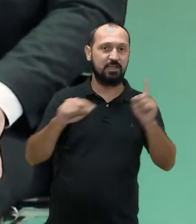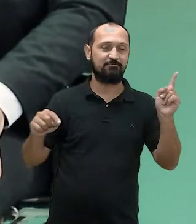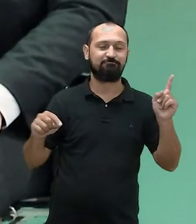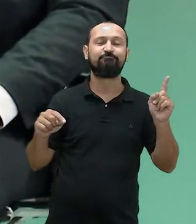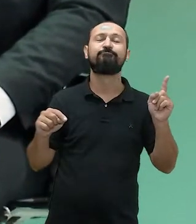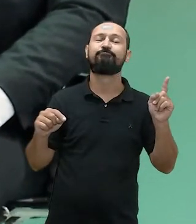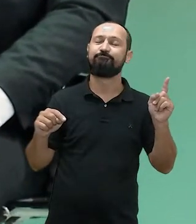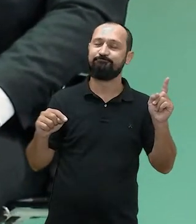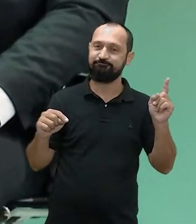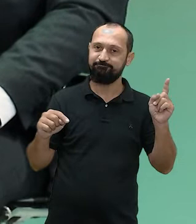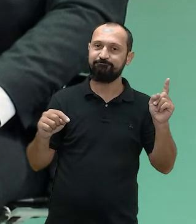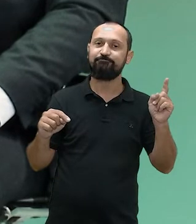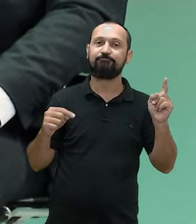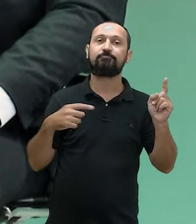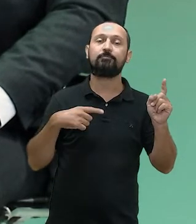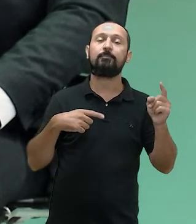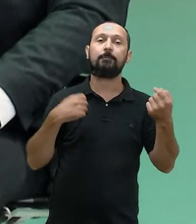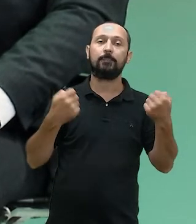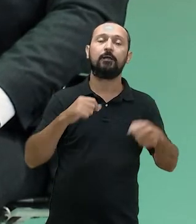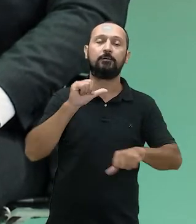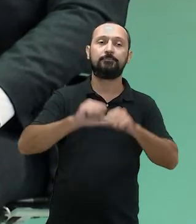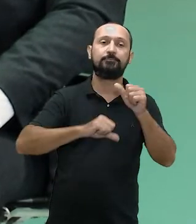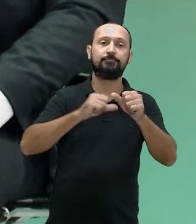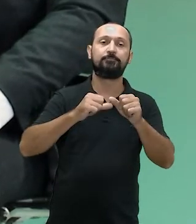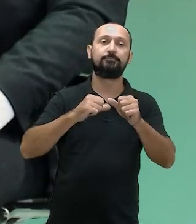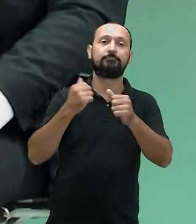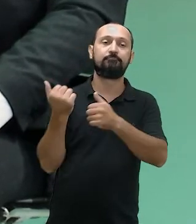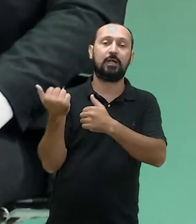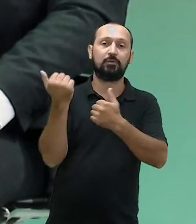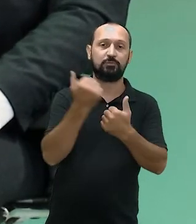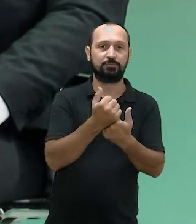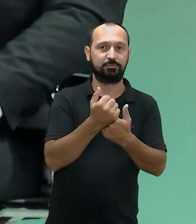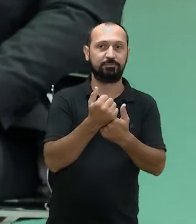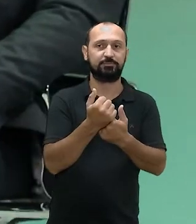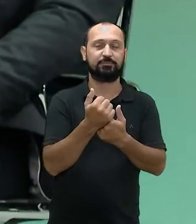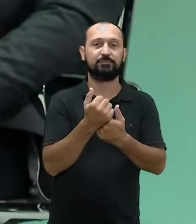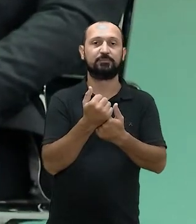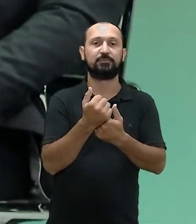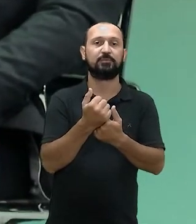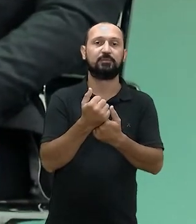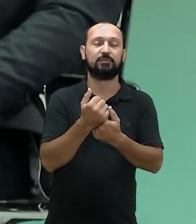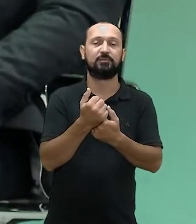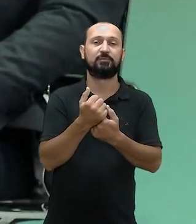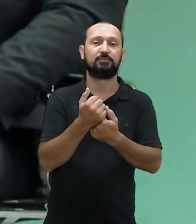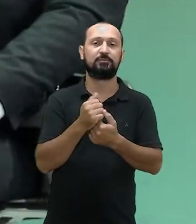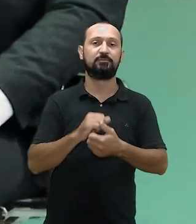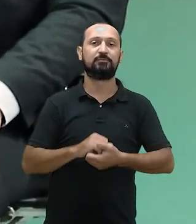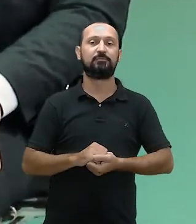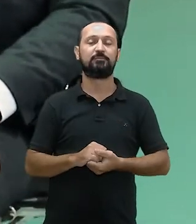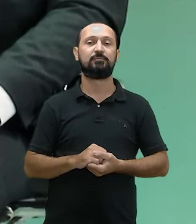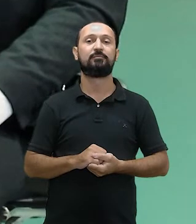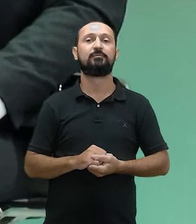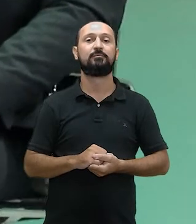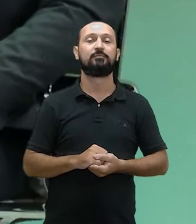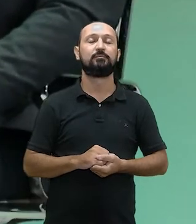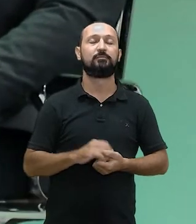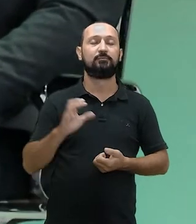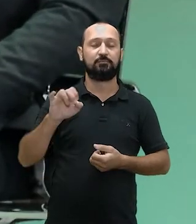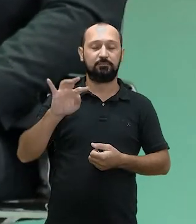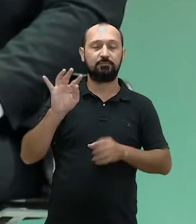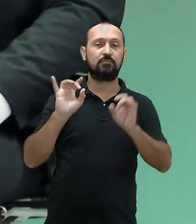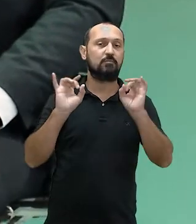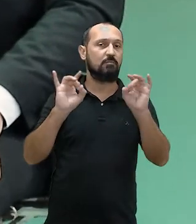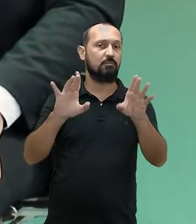Aí é necessário uma alteração, um crédito para suplementar aquela dotação. E o